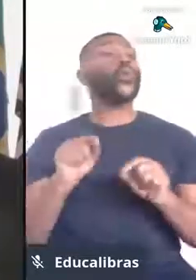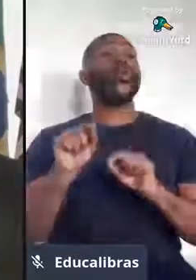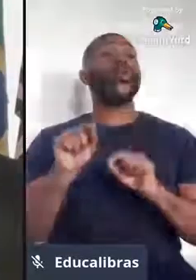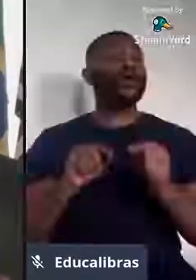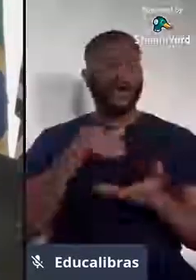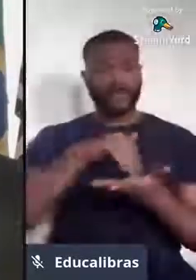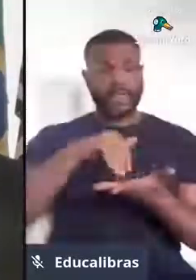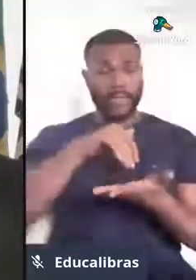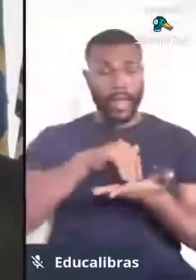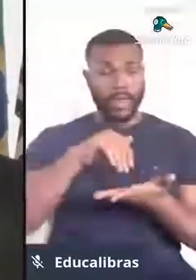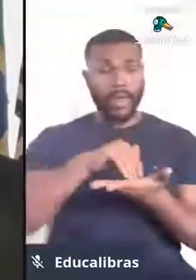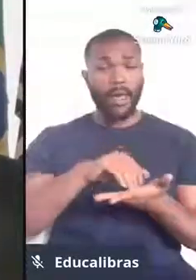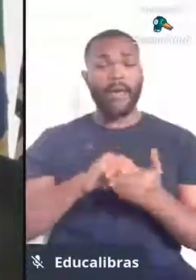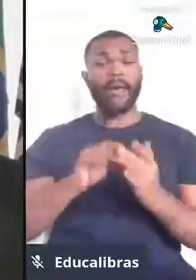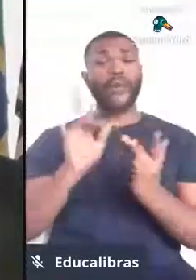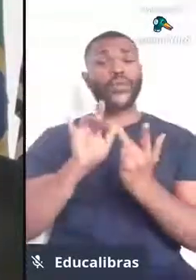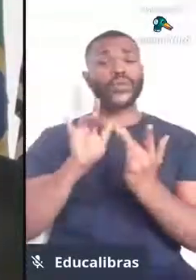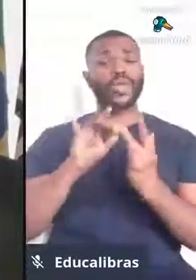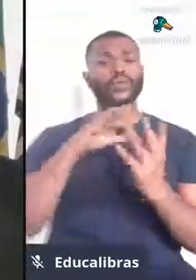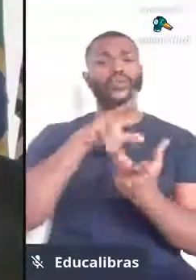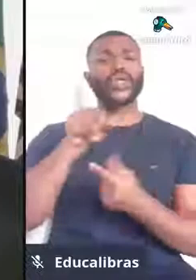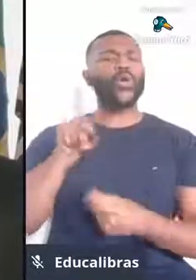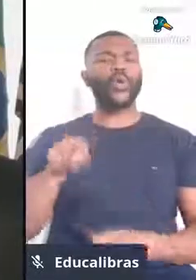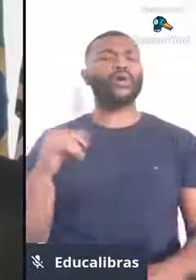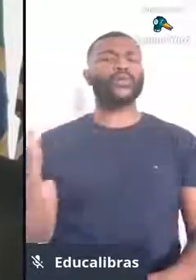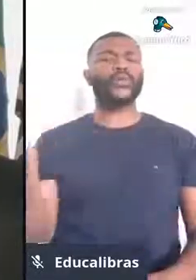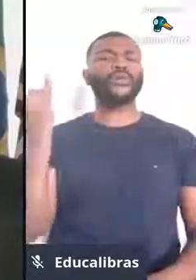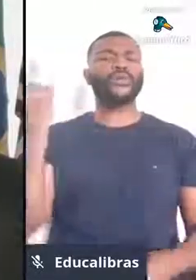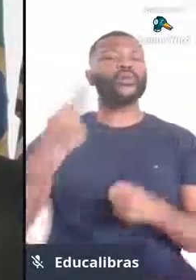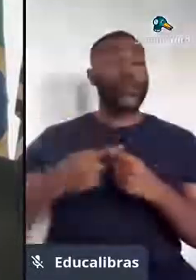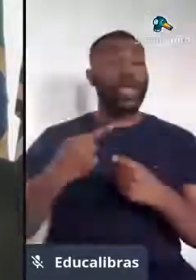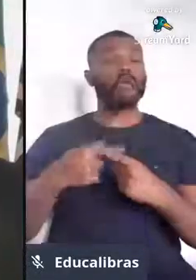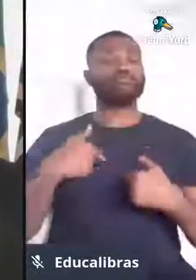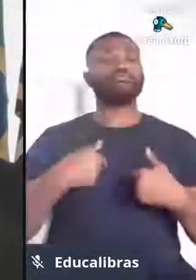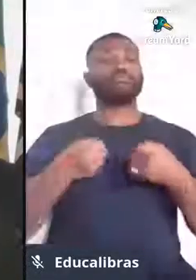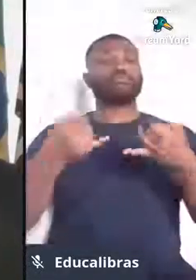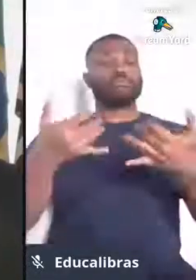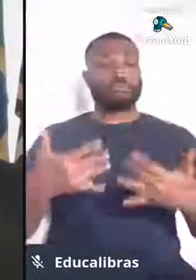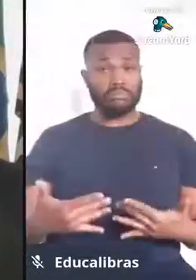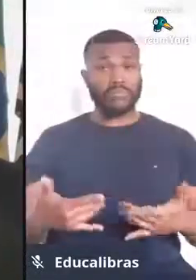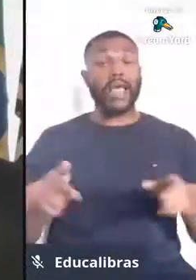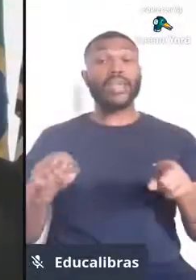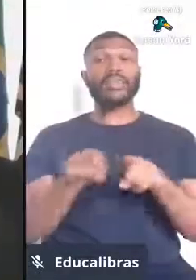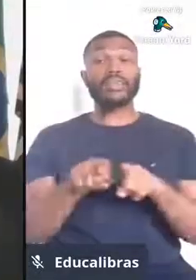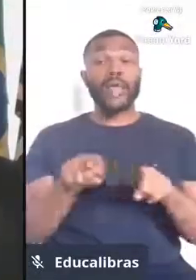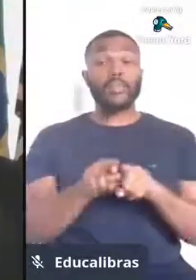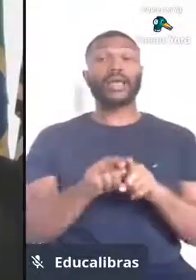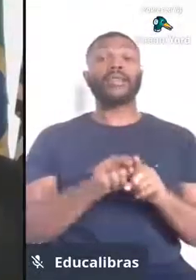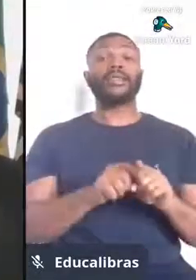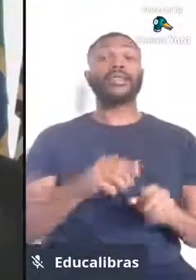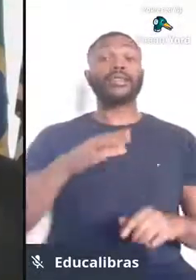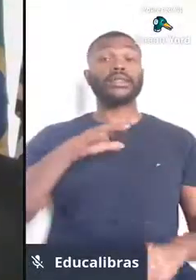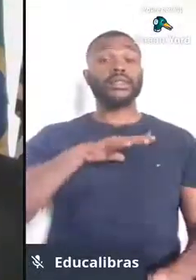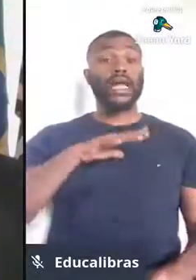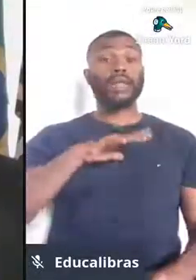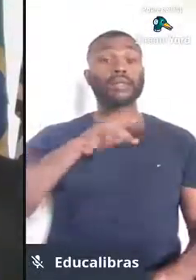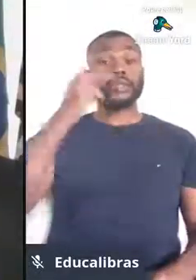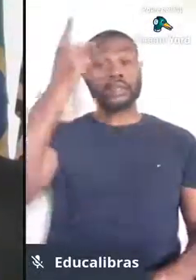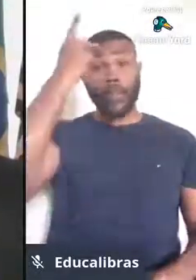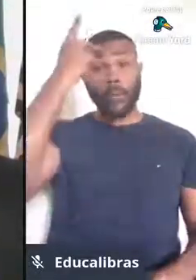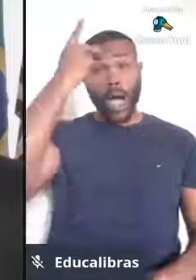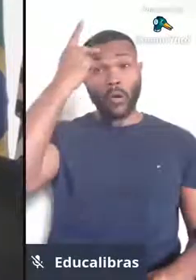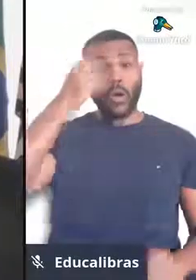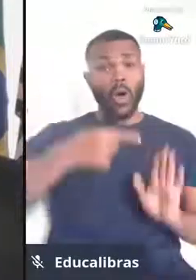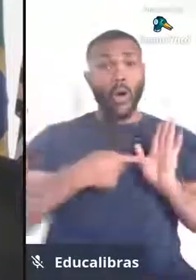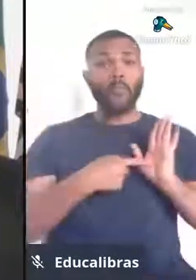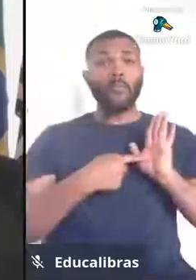Quais que benefícios a gente tem, e, na outra frente, exportar a cidade de São Paulo, né? Contar para o mundo o que a